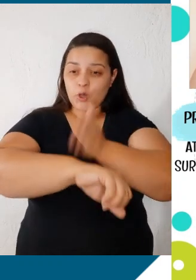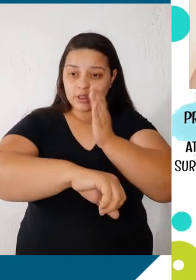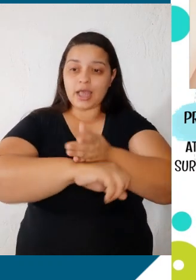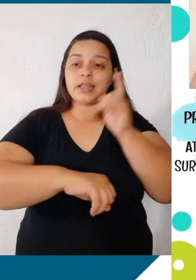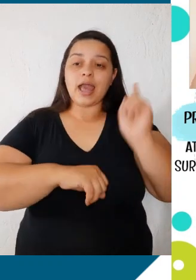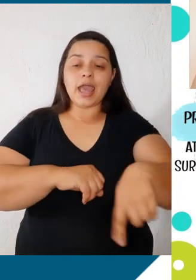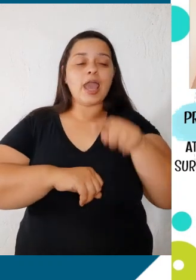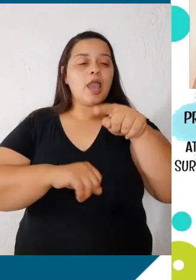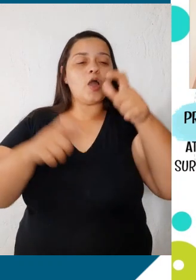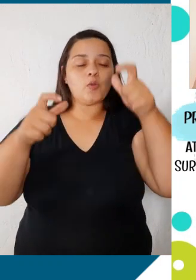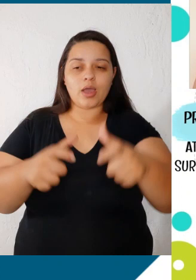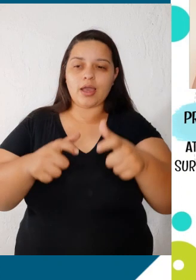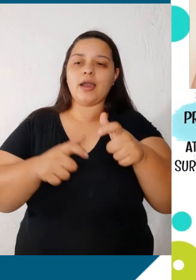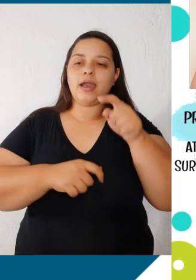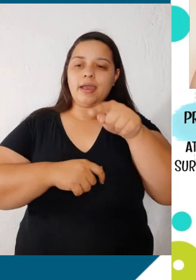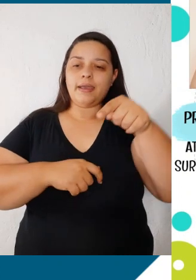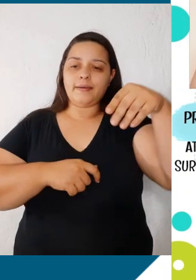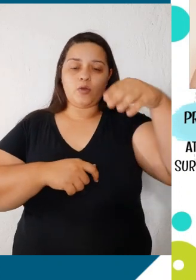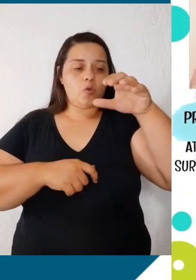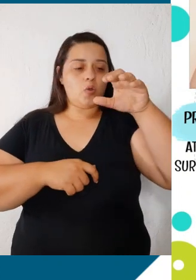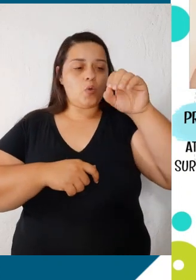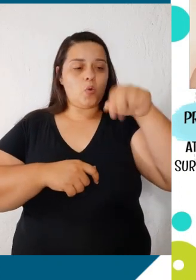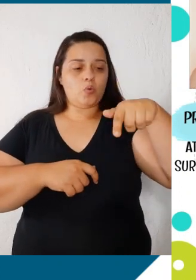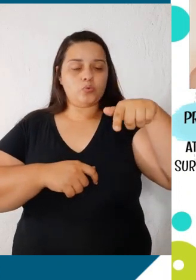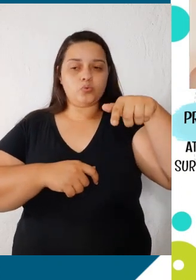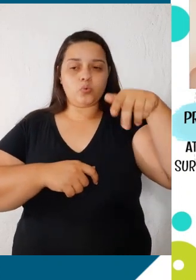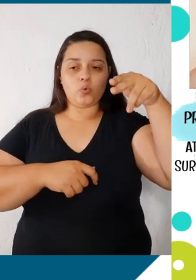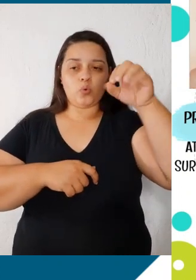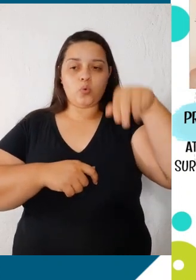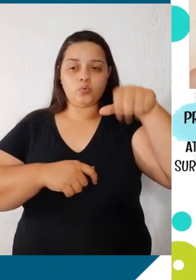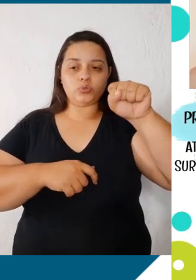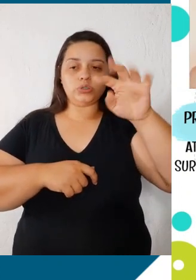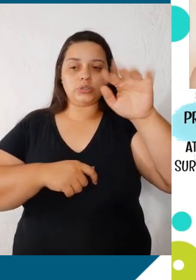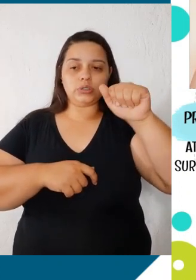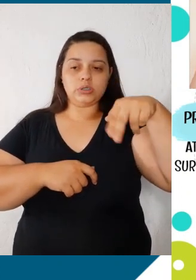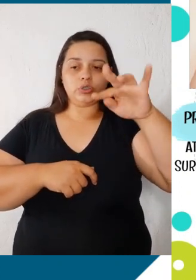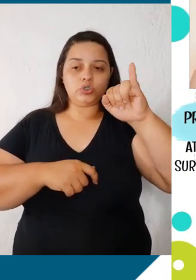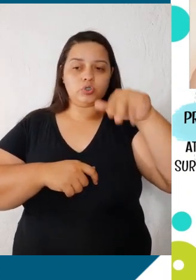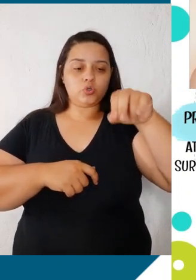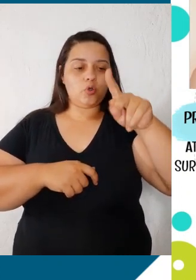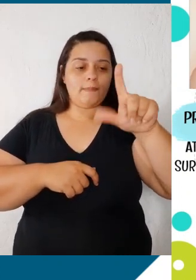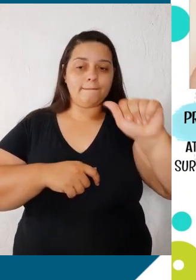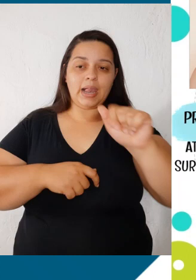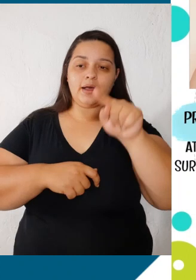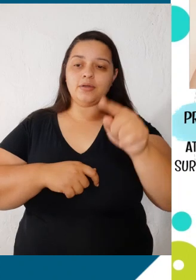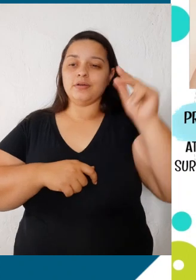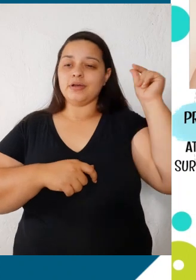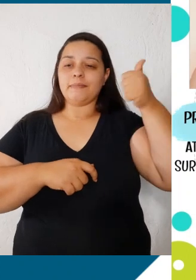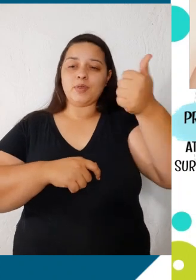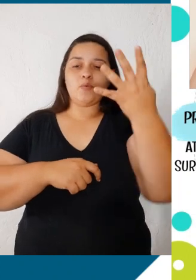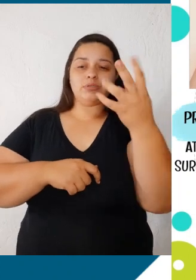Constantinopla, que era a capital do Império Bizantino Cristão, e foi tomada pelos turcos otomanos de religião muçulmana no ano